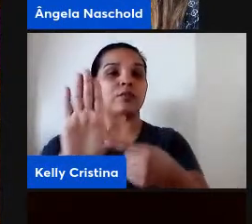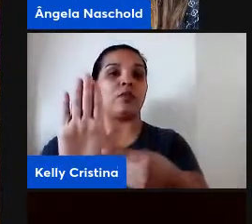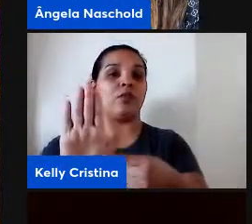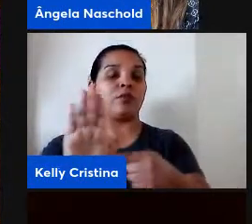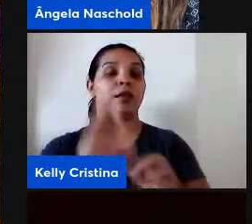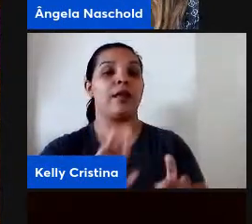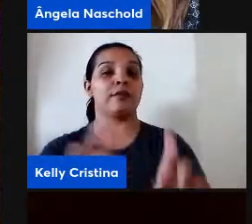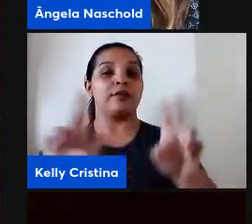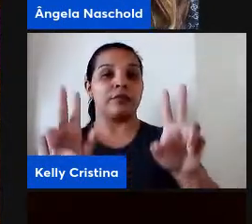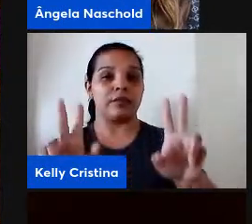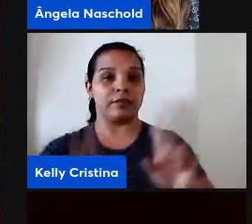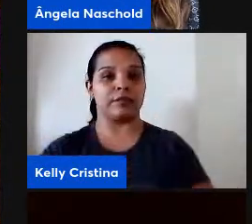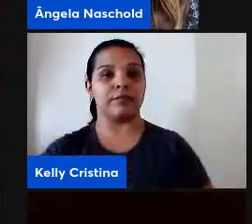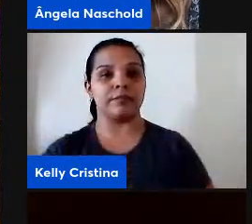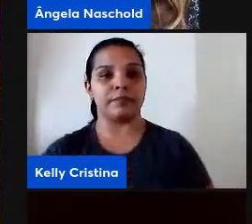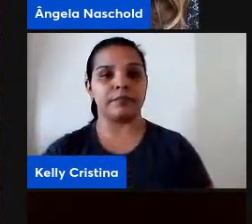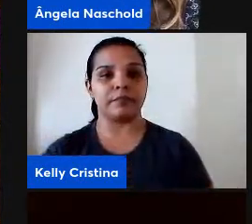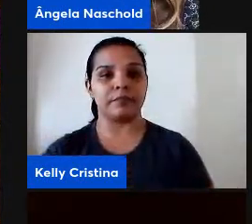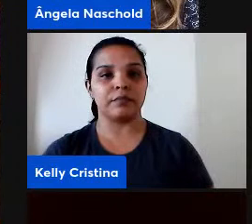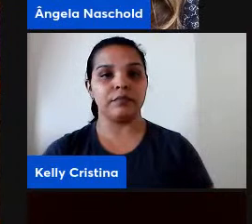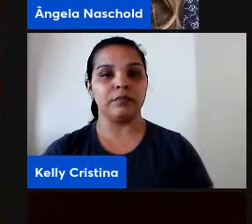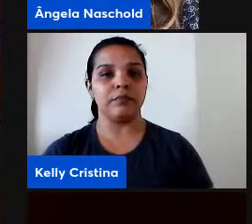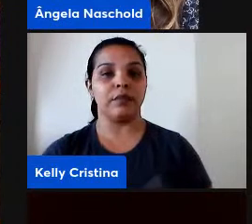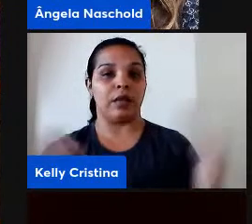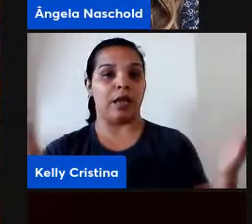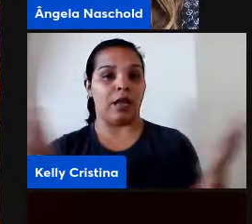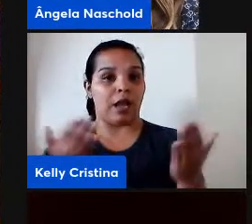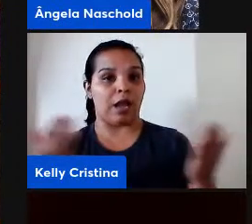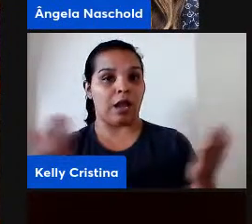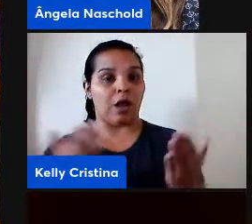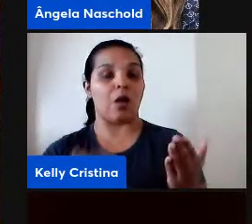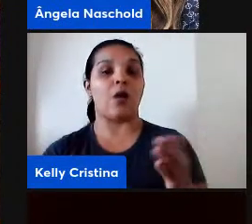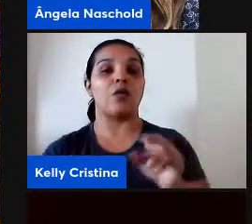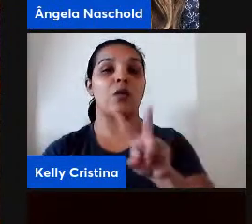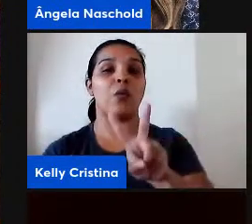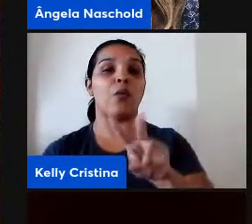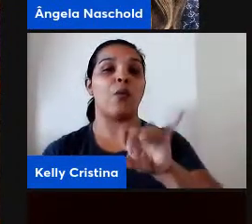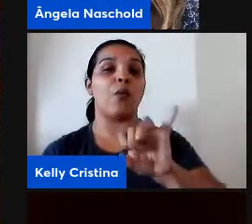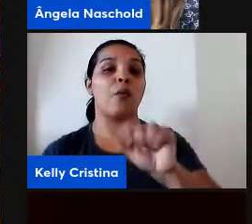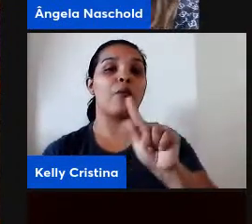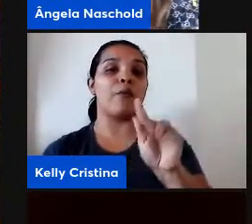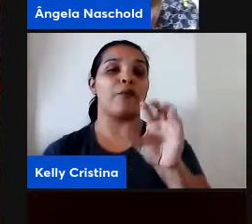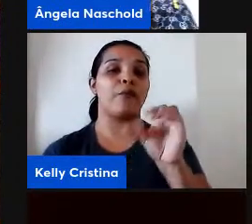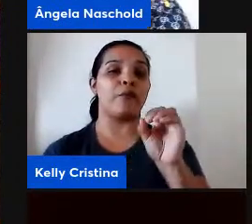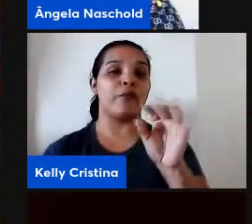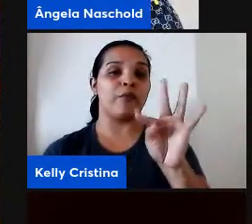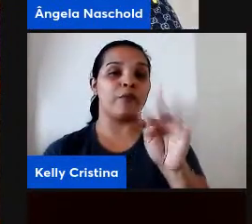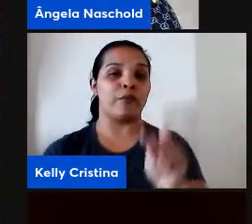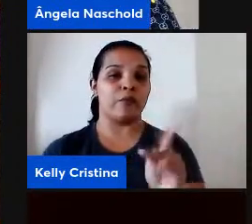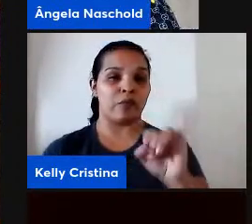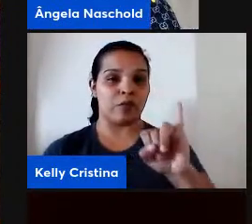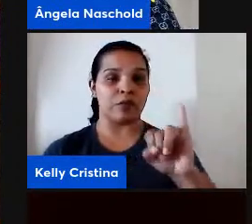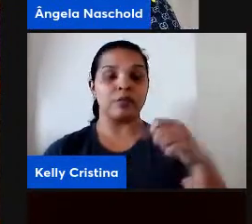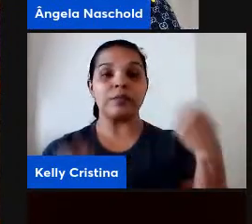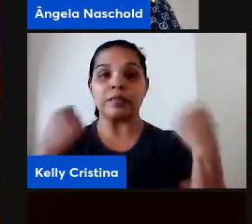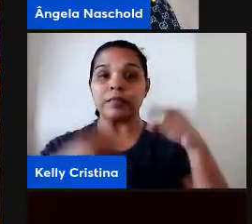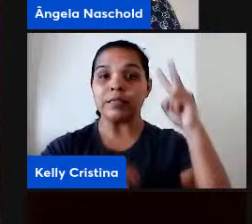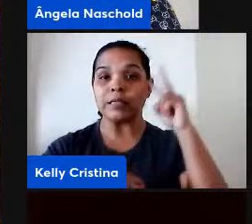diferenças. Agora, o Vygotsky, né? O Vygotsky, a gente tem que lembrar que